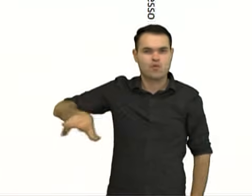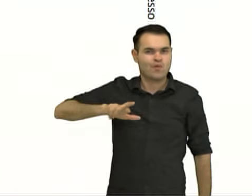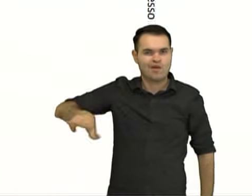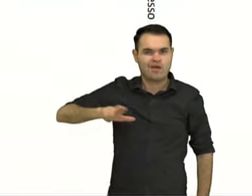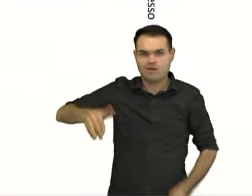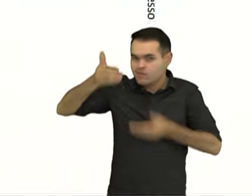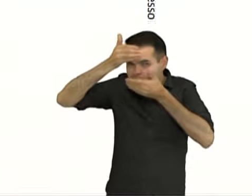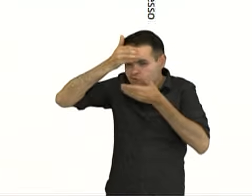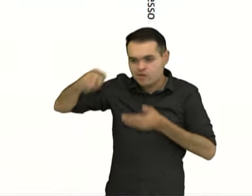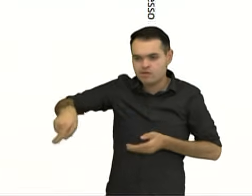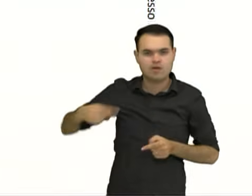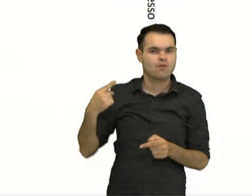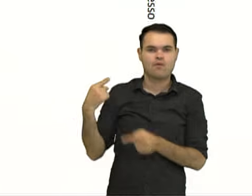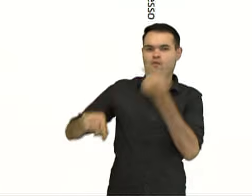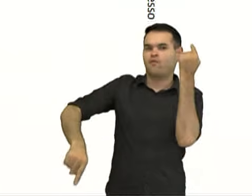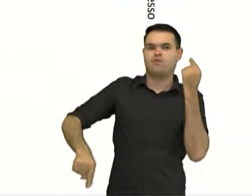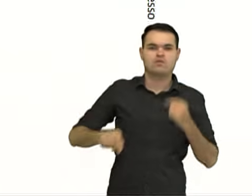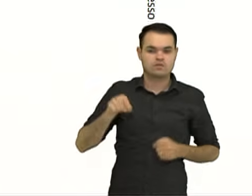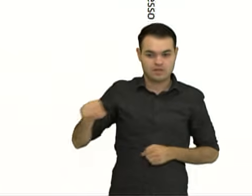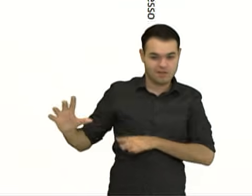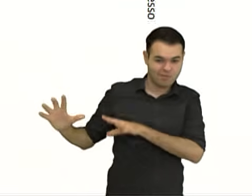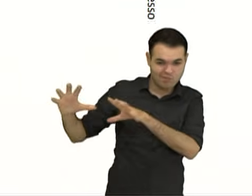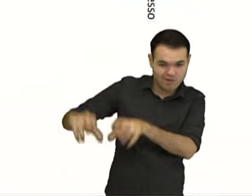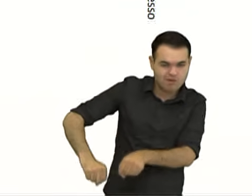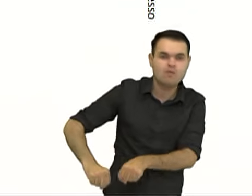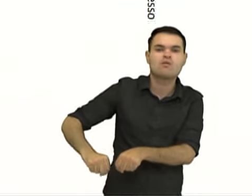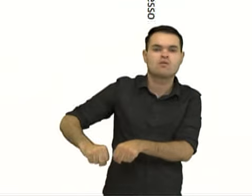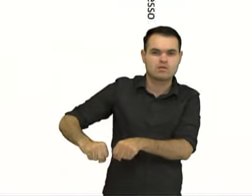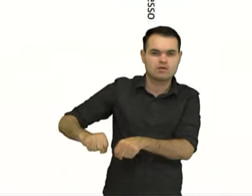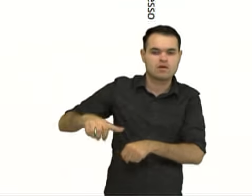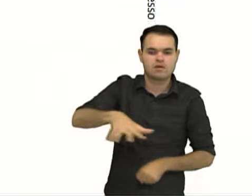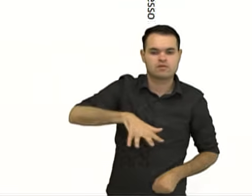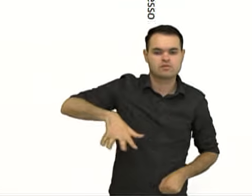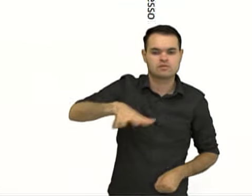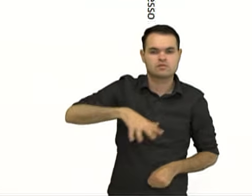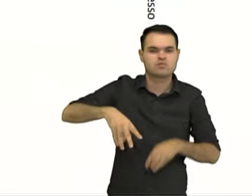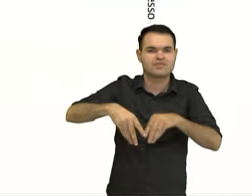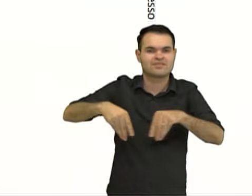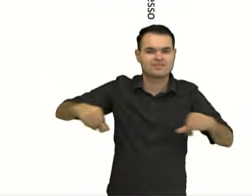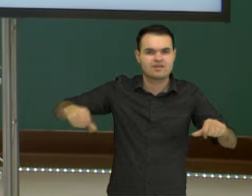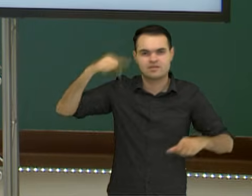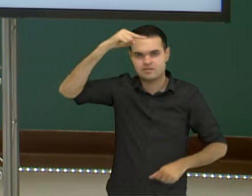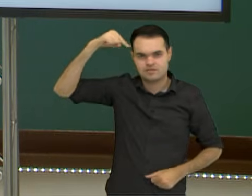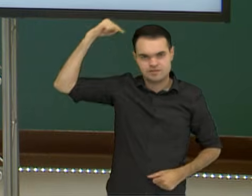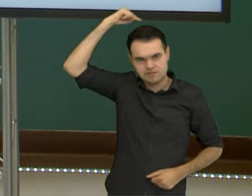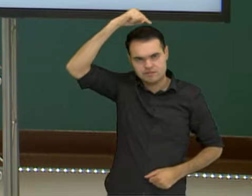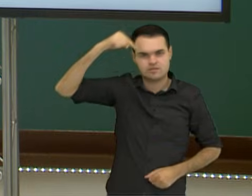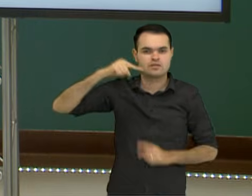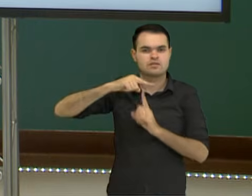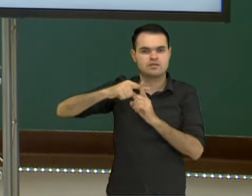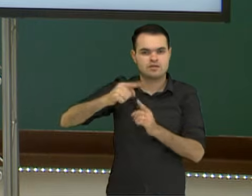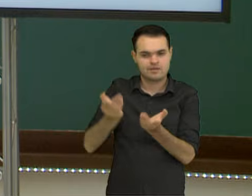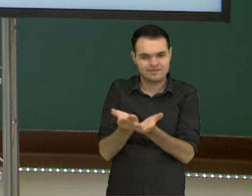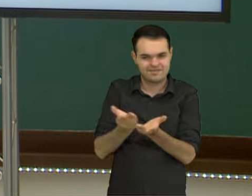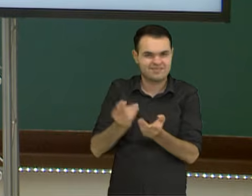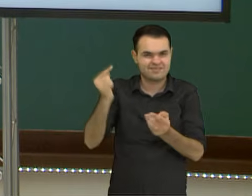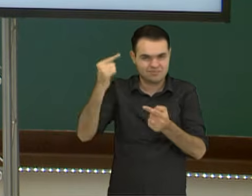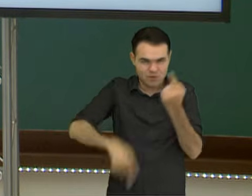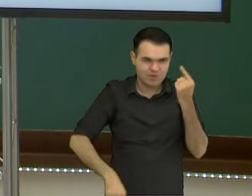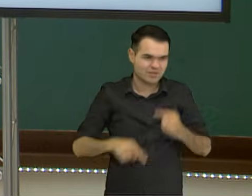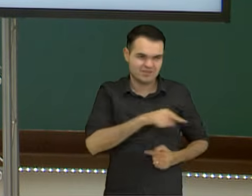Eram esses muçulmanos que haviam conquistado a região da Terra Santa e proibido os cristãos católicos